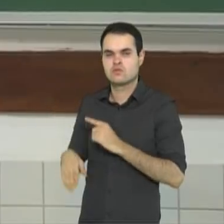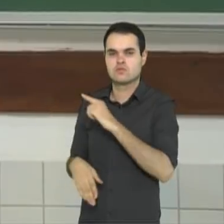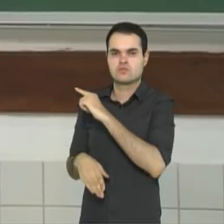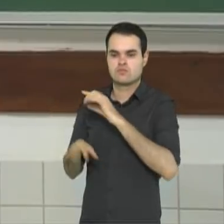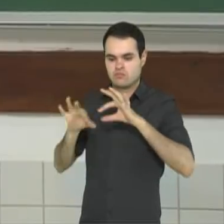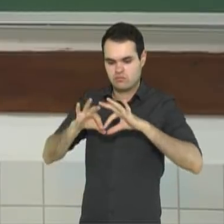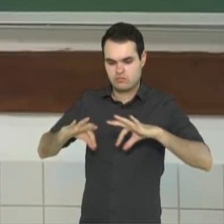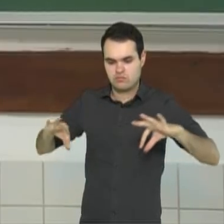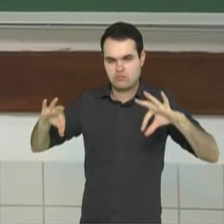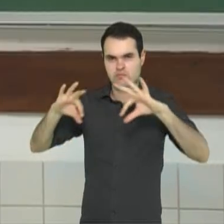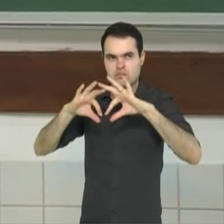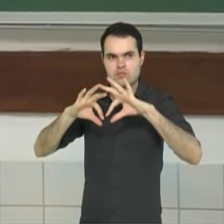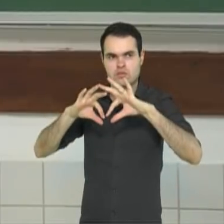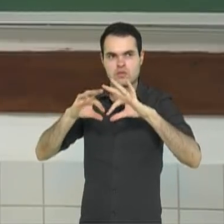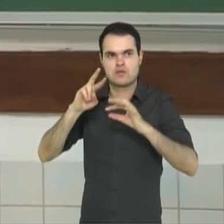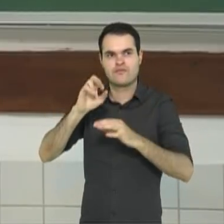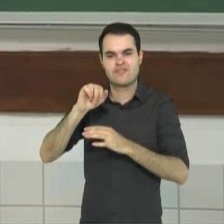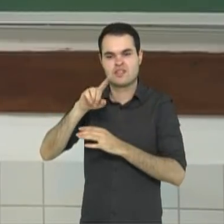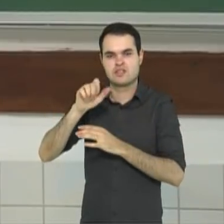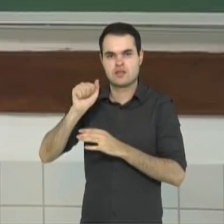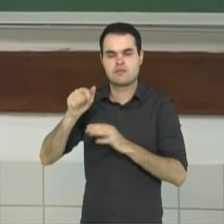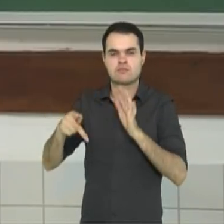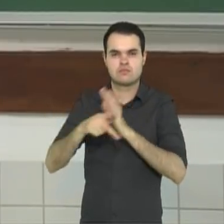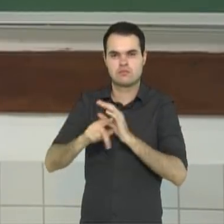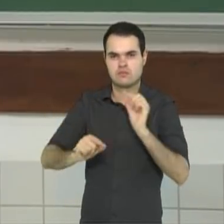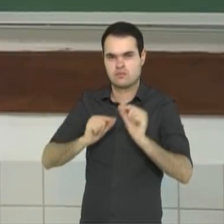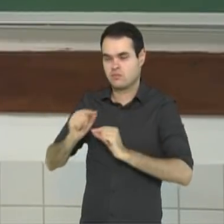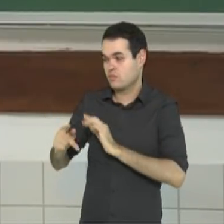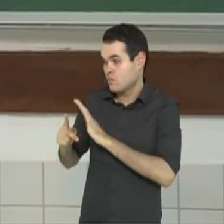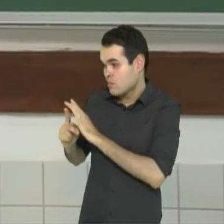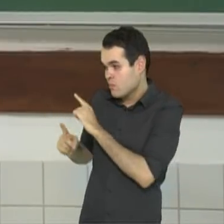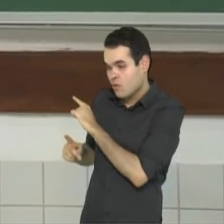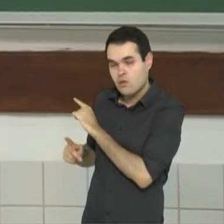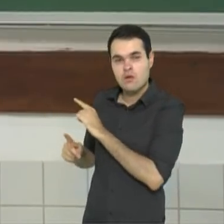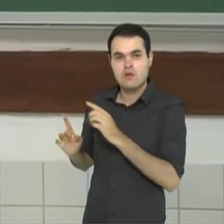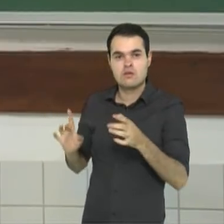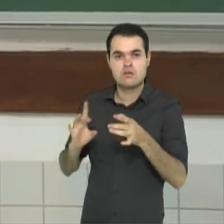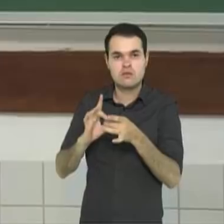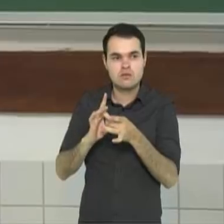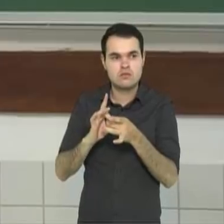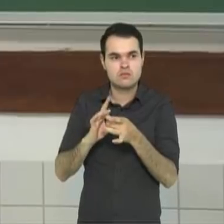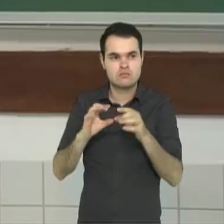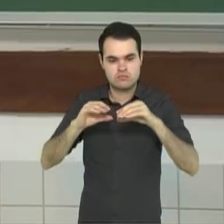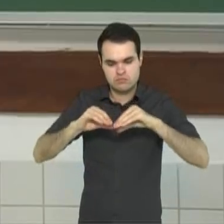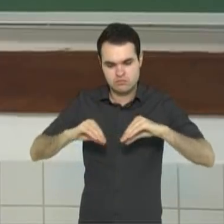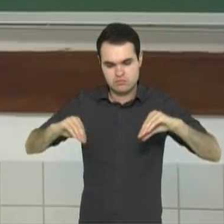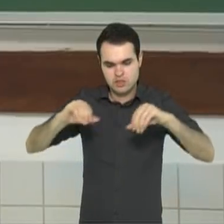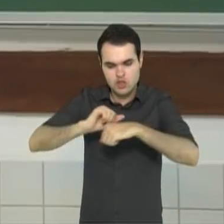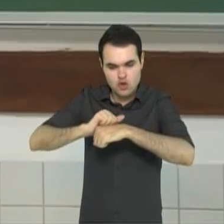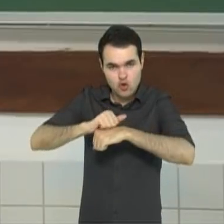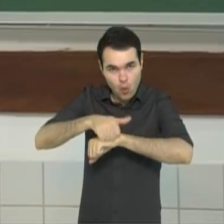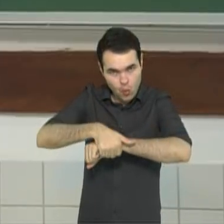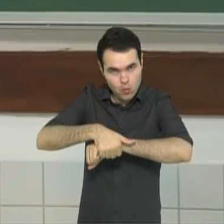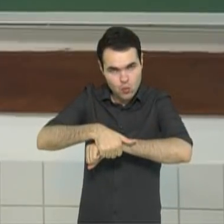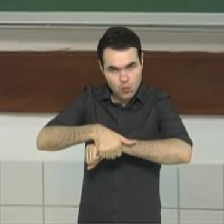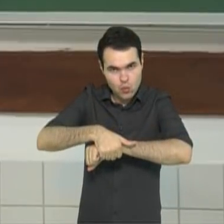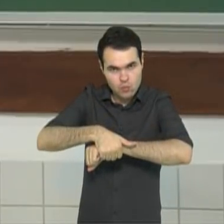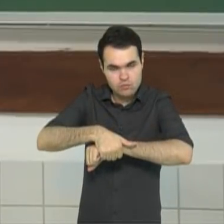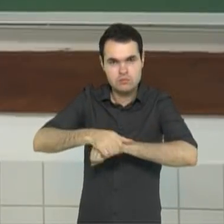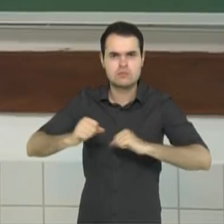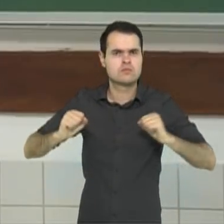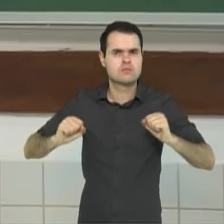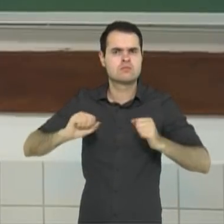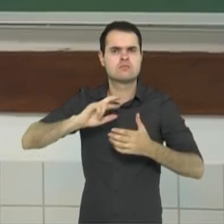chama vincha, né? Ó, é uma tira de couro que pode ser utilizado em